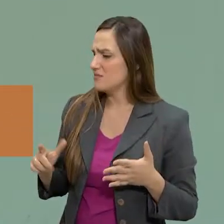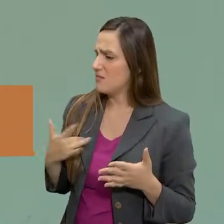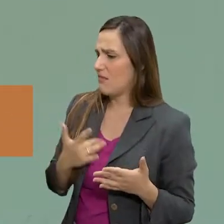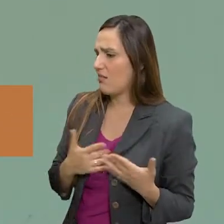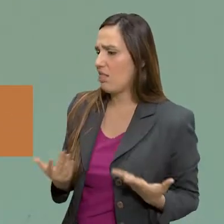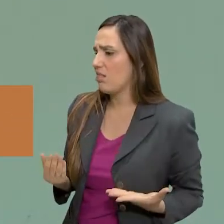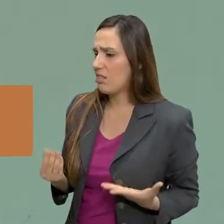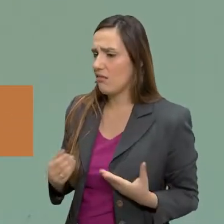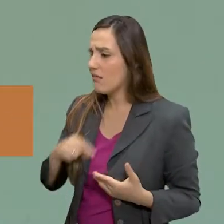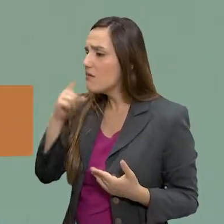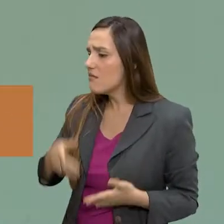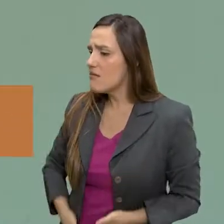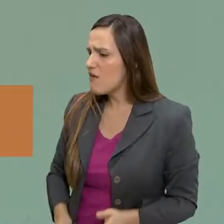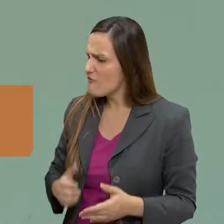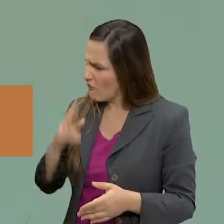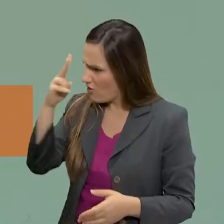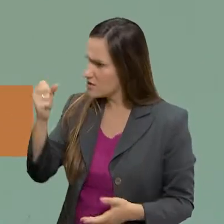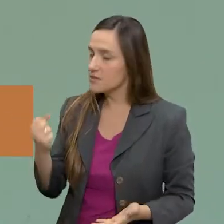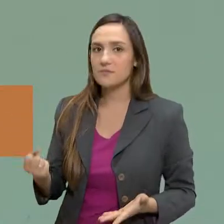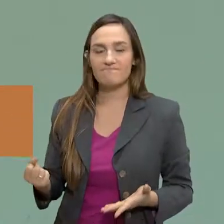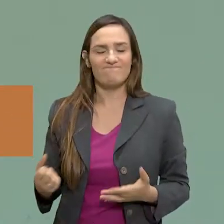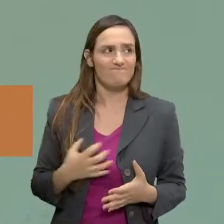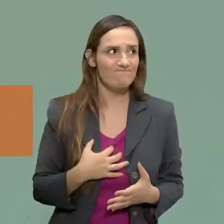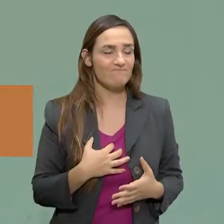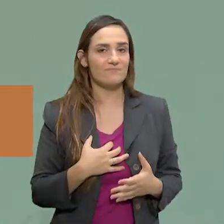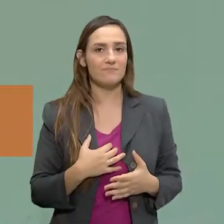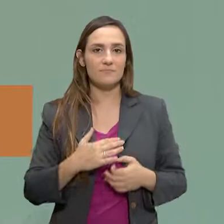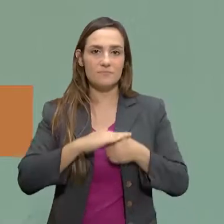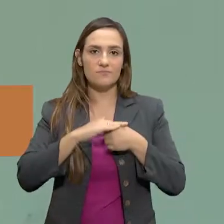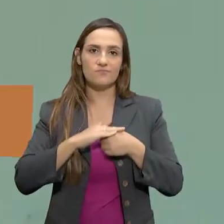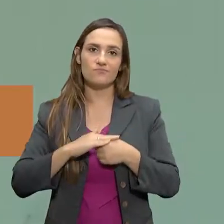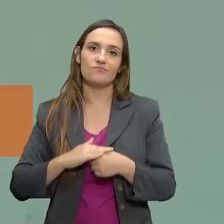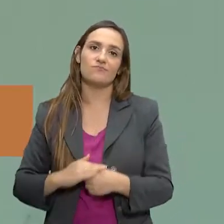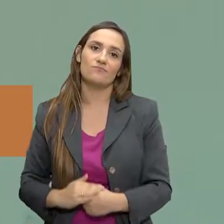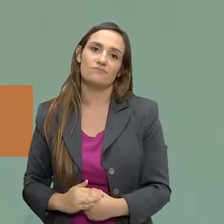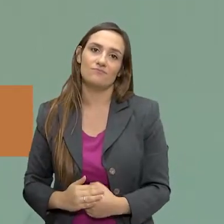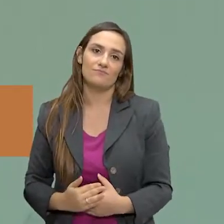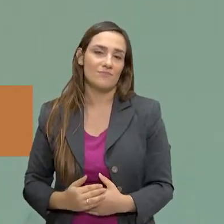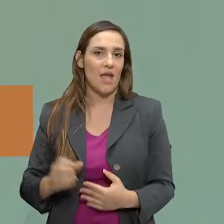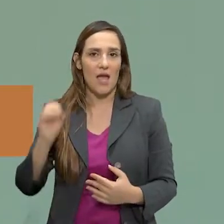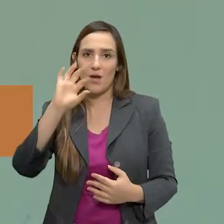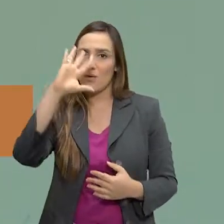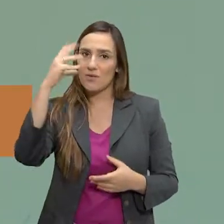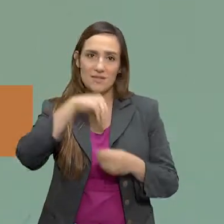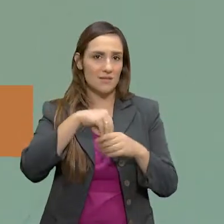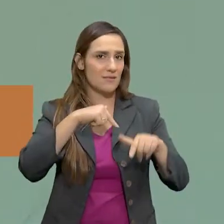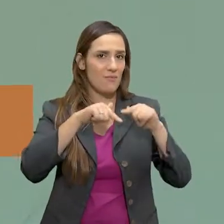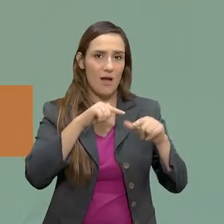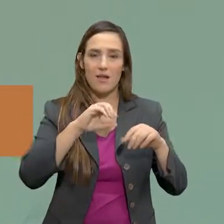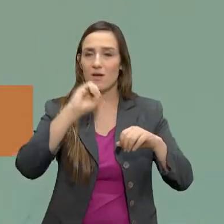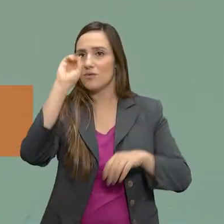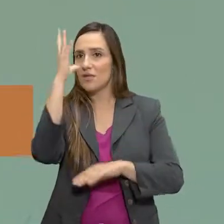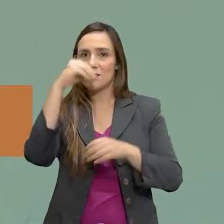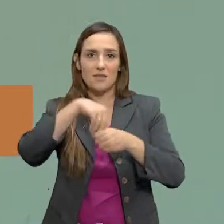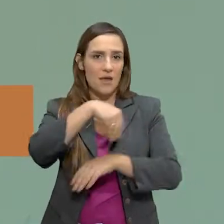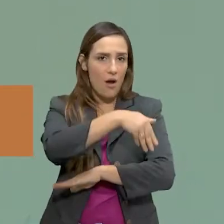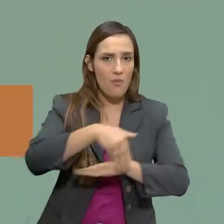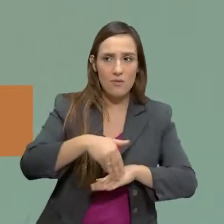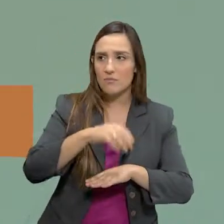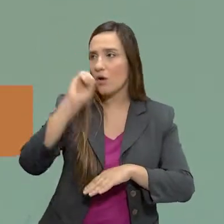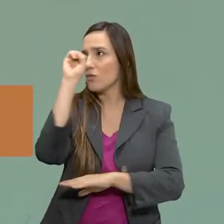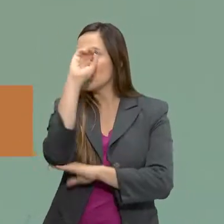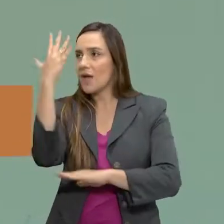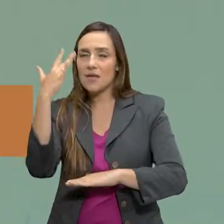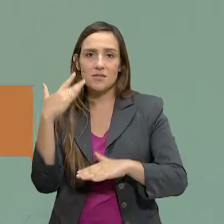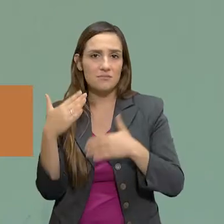as mulheres em relação à sua saúde, ao seu corpo, e que acontece no ambiente externo, nas ruas, em casa, também acontecem nas unidades